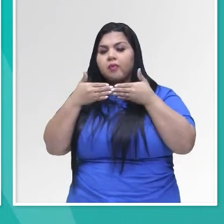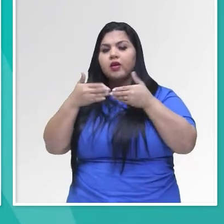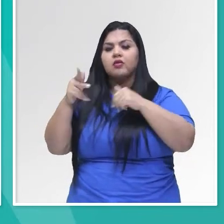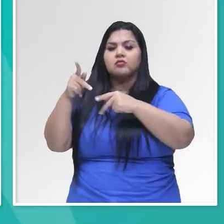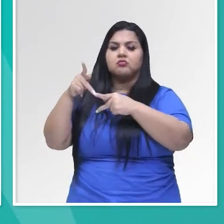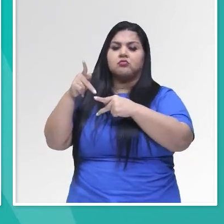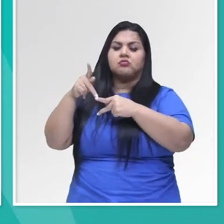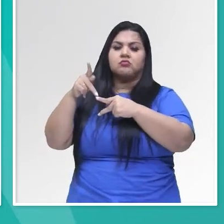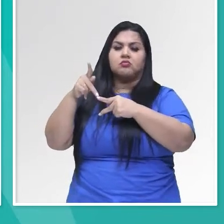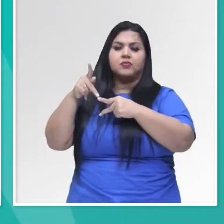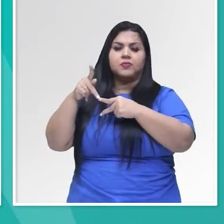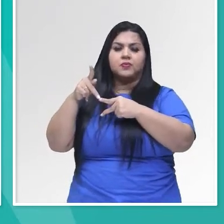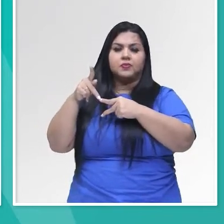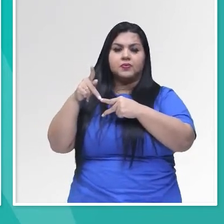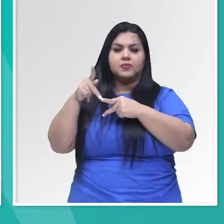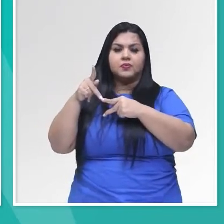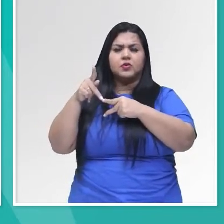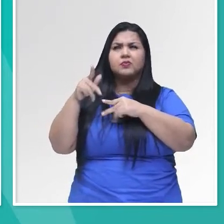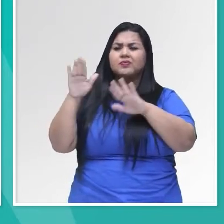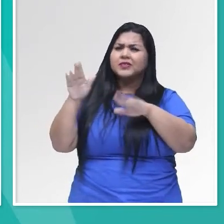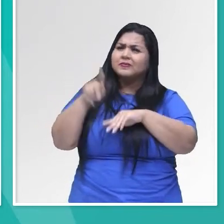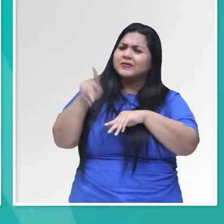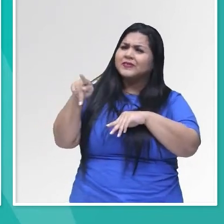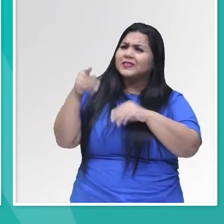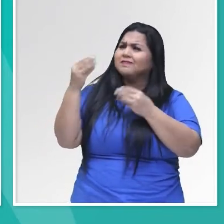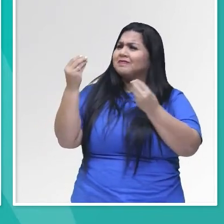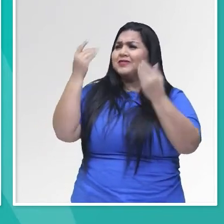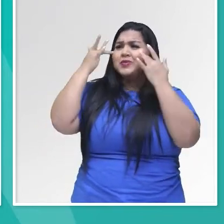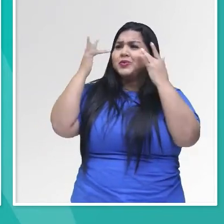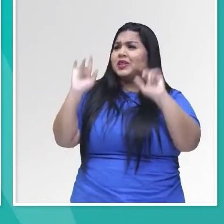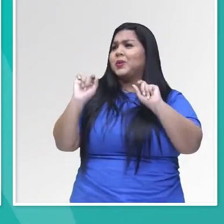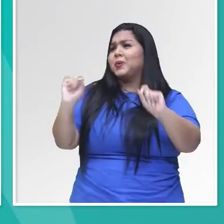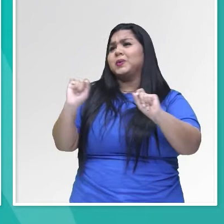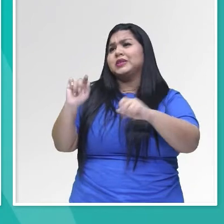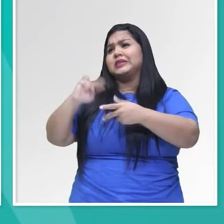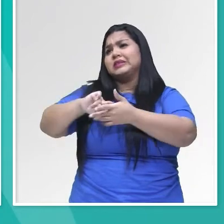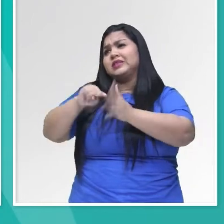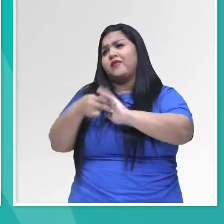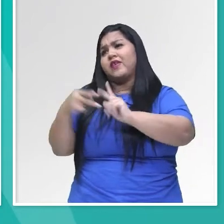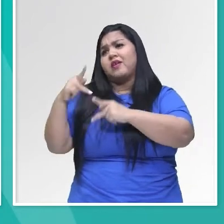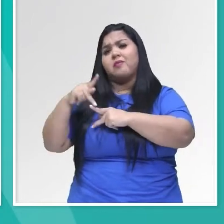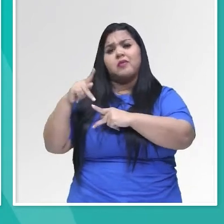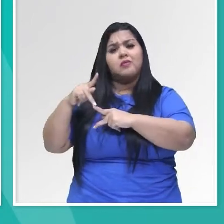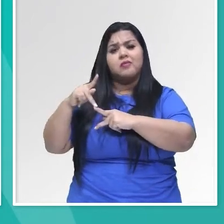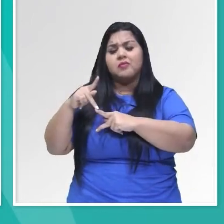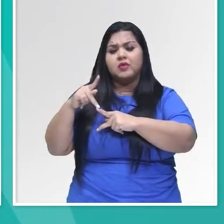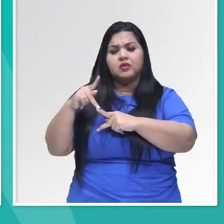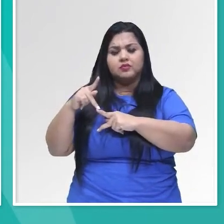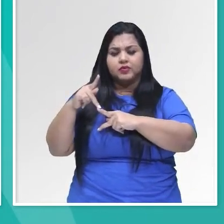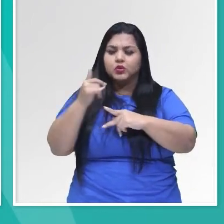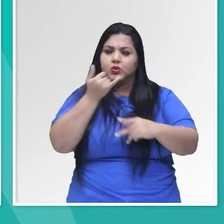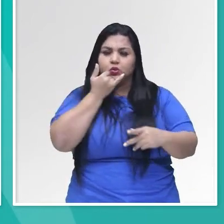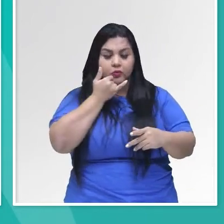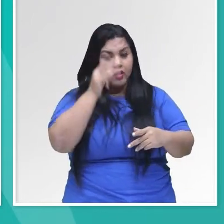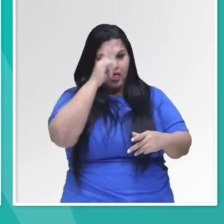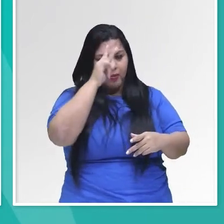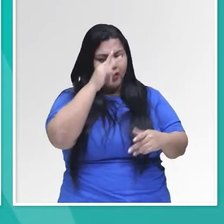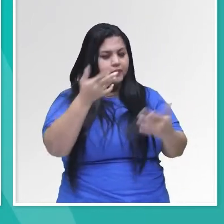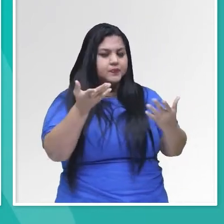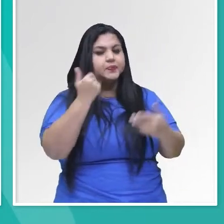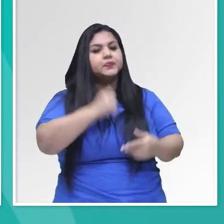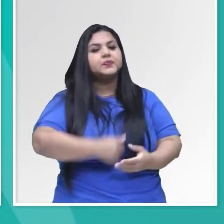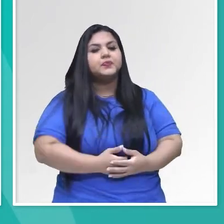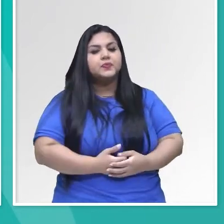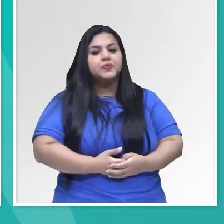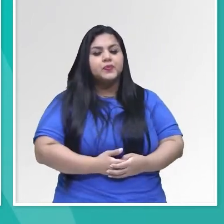Qual dos dois pede preposição? Professor, lá sei o que é preposição, professor. Tá bom, desculpa, olha para cá, vamos lembrar. Desculpa,